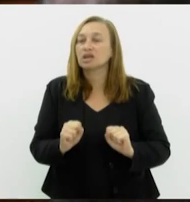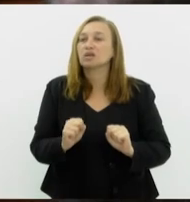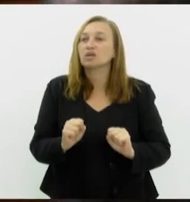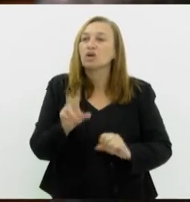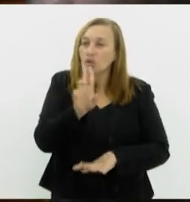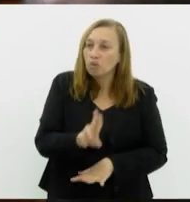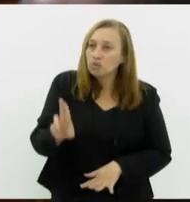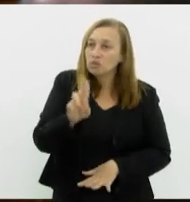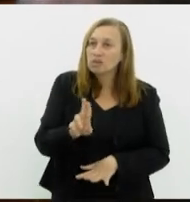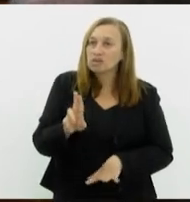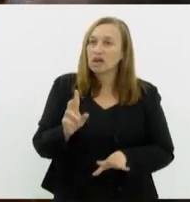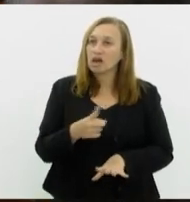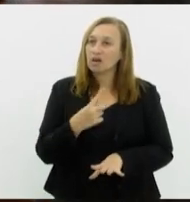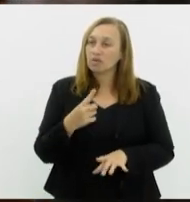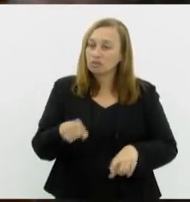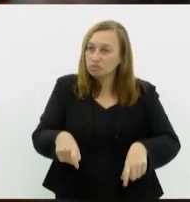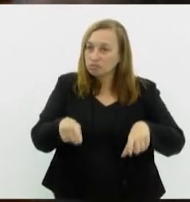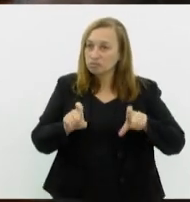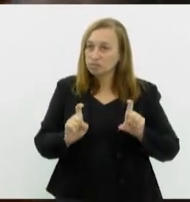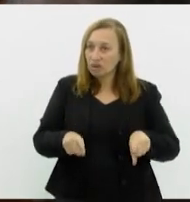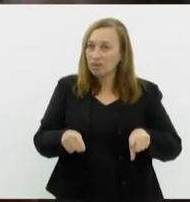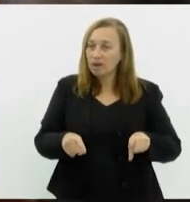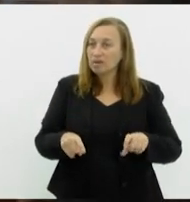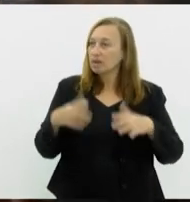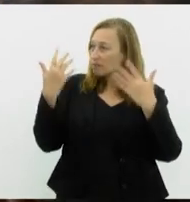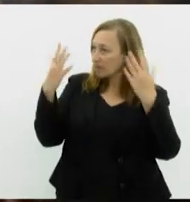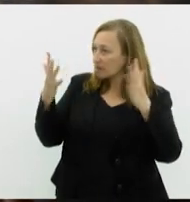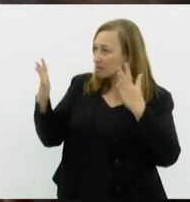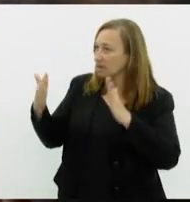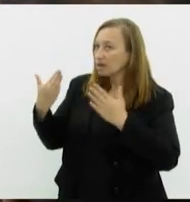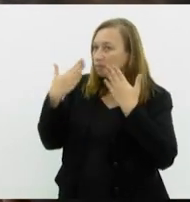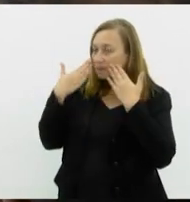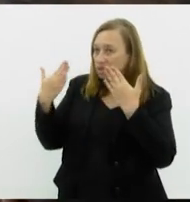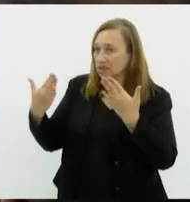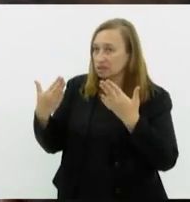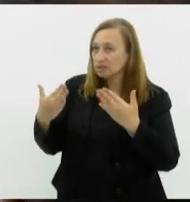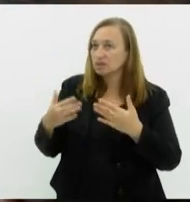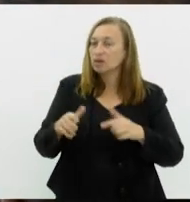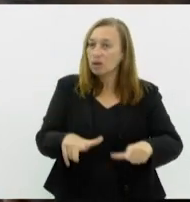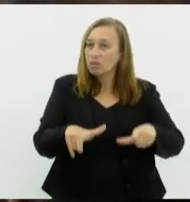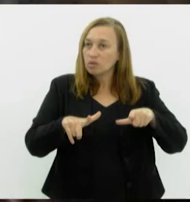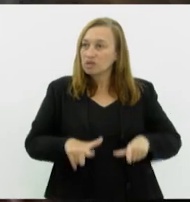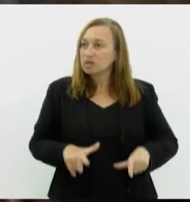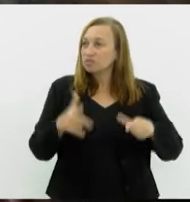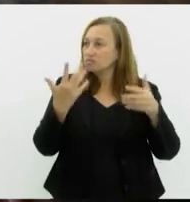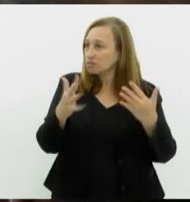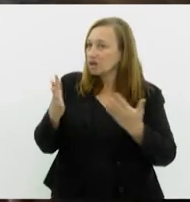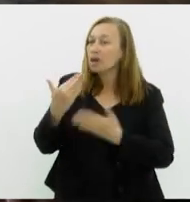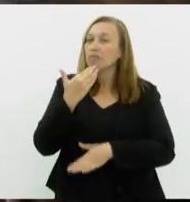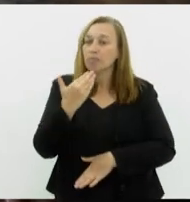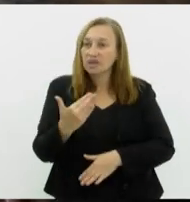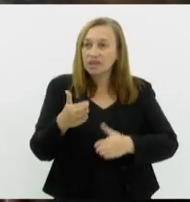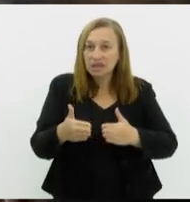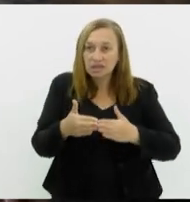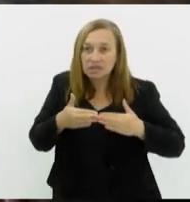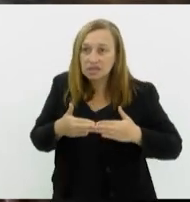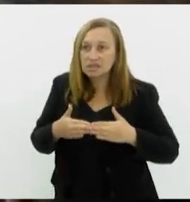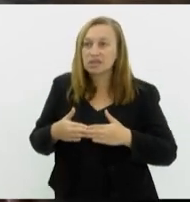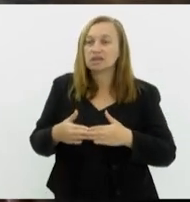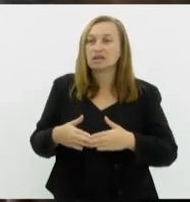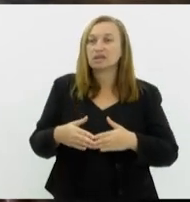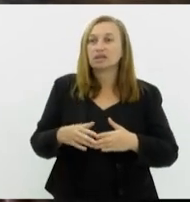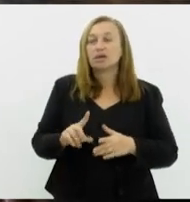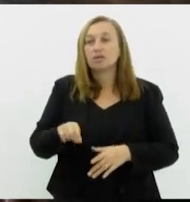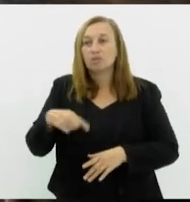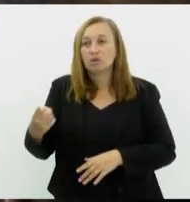utilizar o nosso mandato para enaltecê-los. Então, estou apresentando uma moção vou pedir licença a Vossa Excelência ao